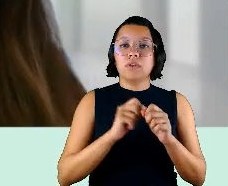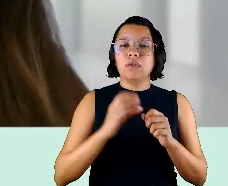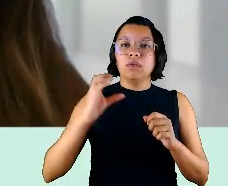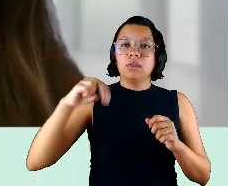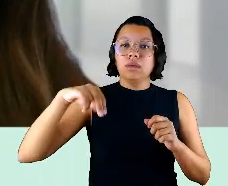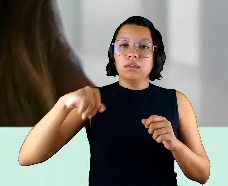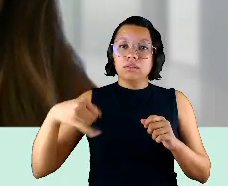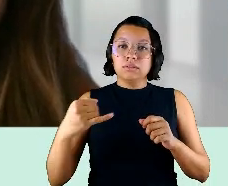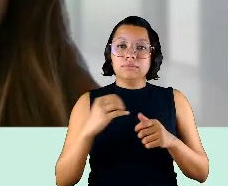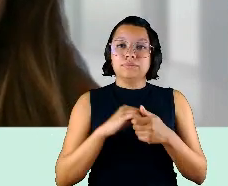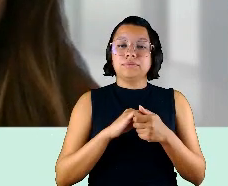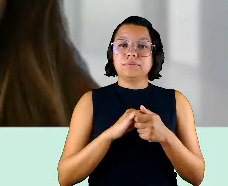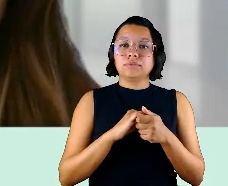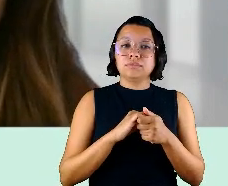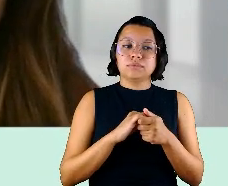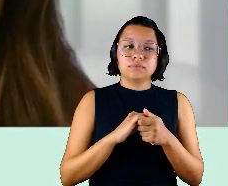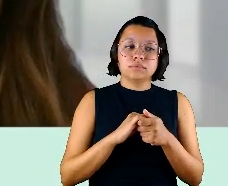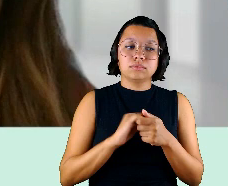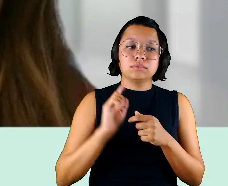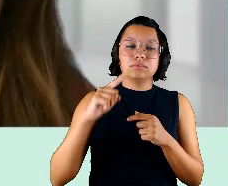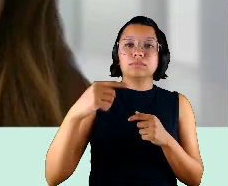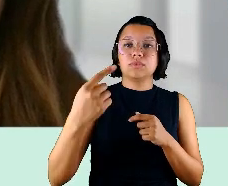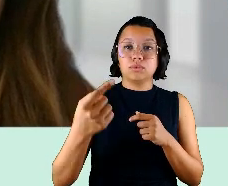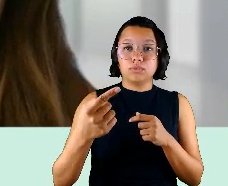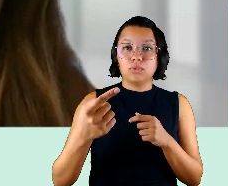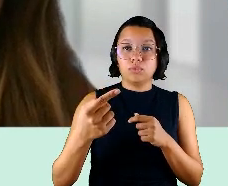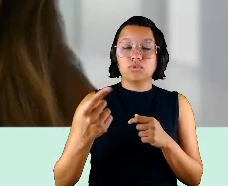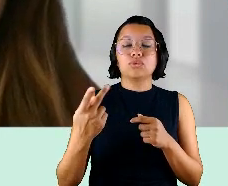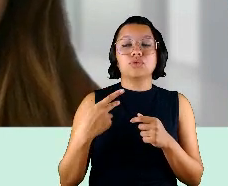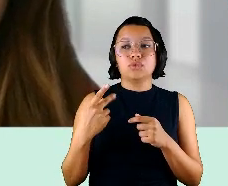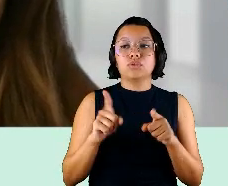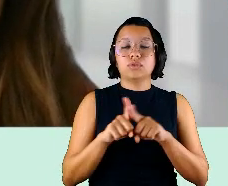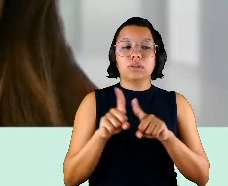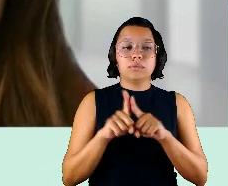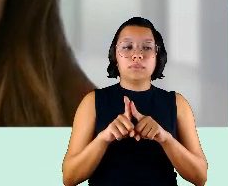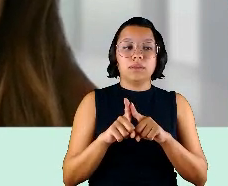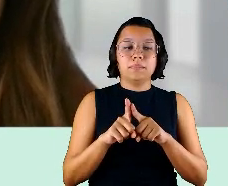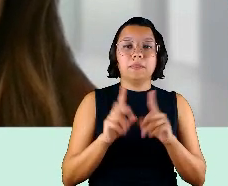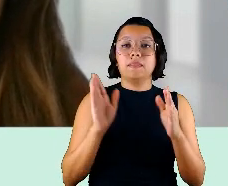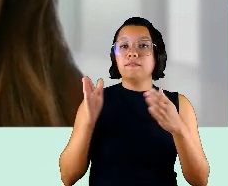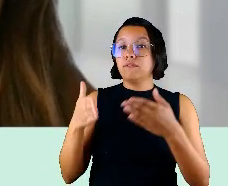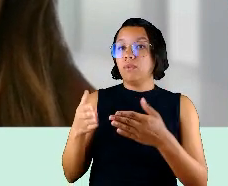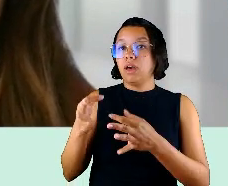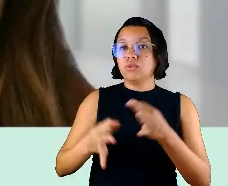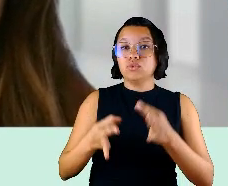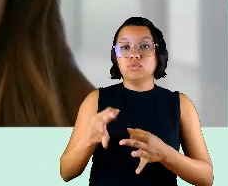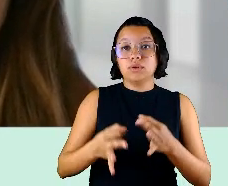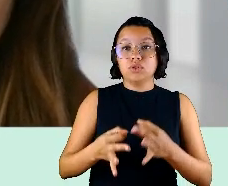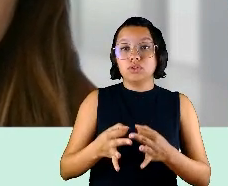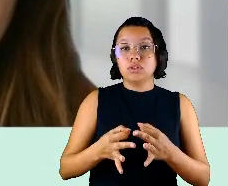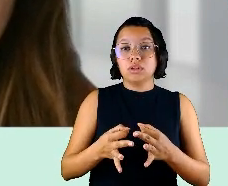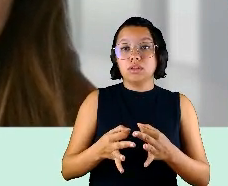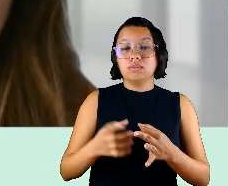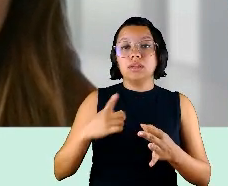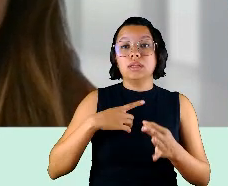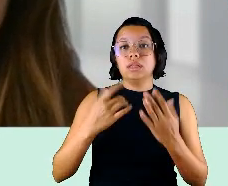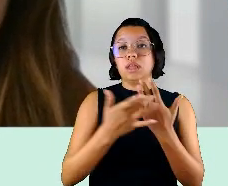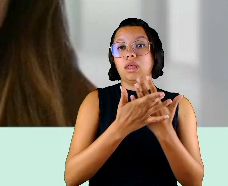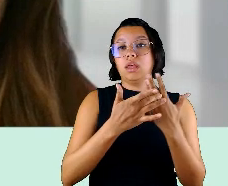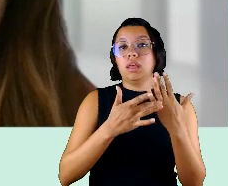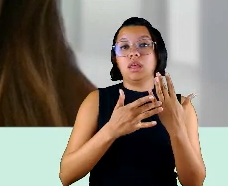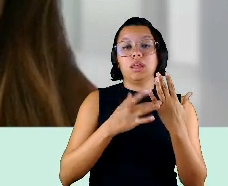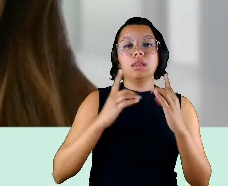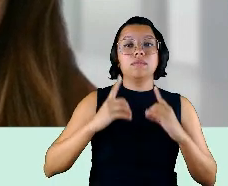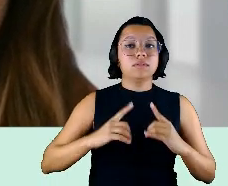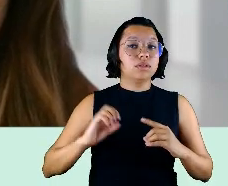CNJ baixou, e depois nós baixamos também para os magistrados com deficiência ou que tenham,